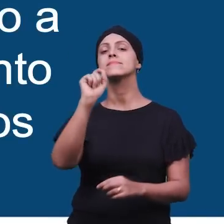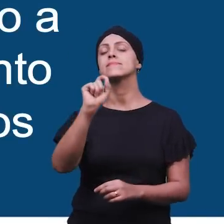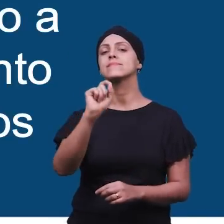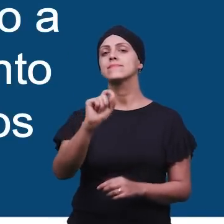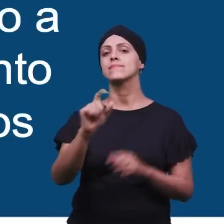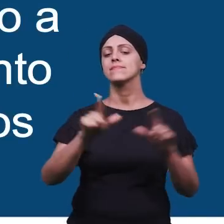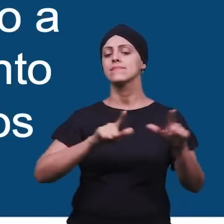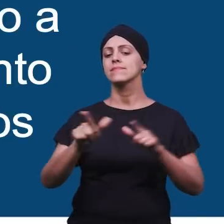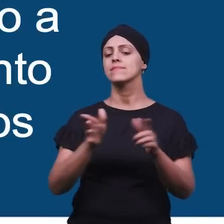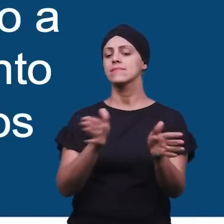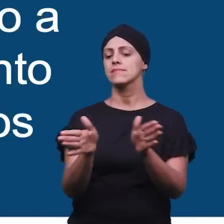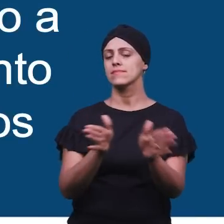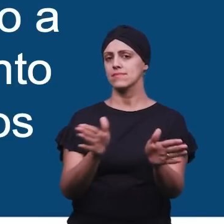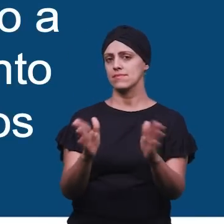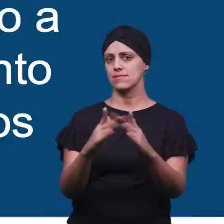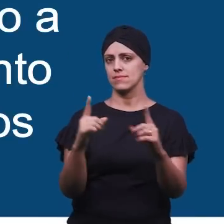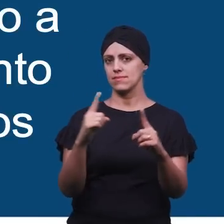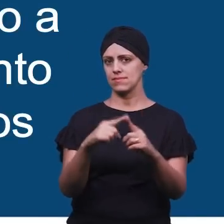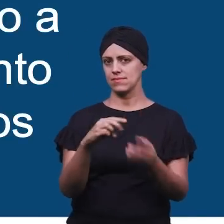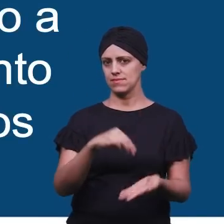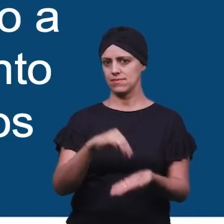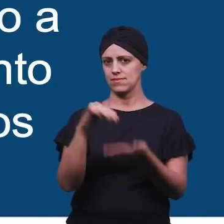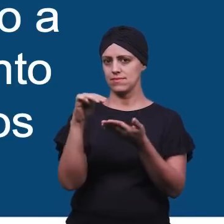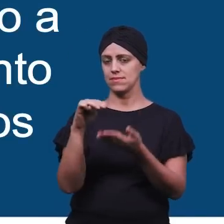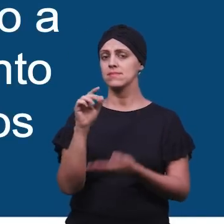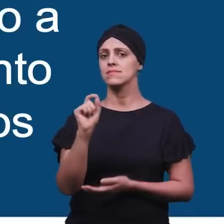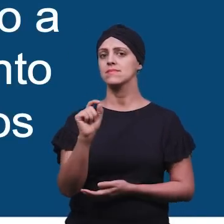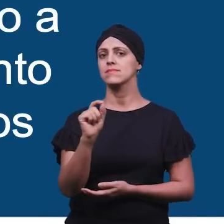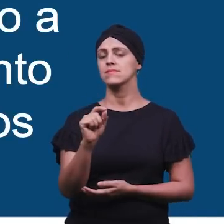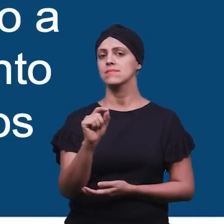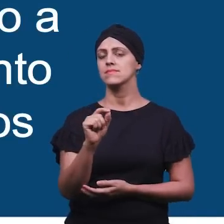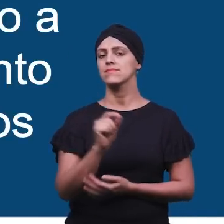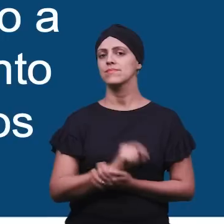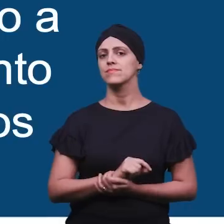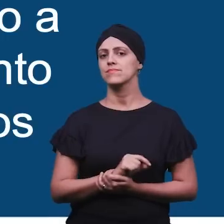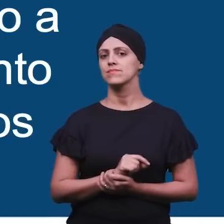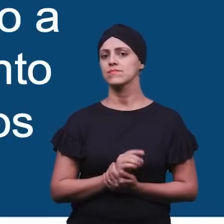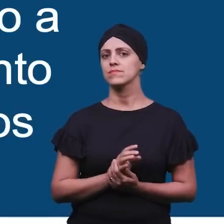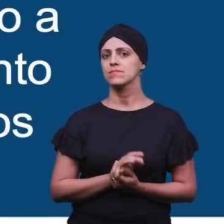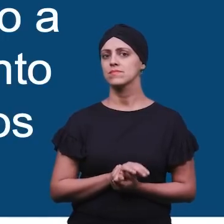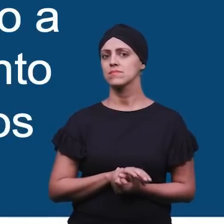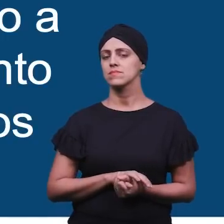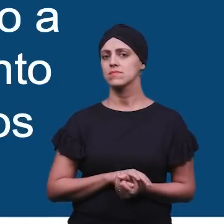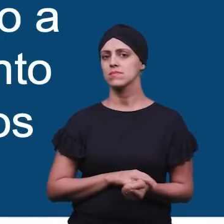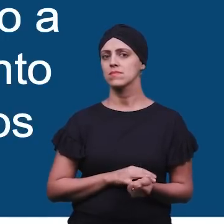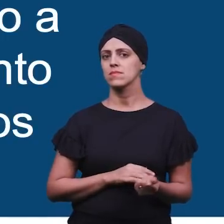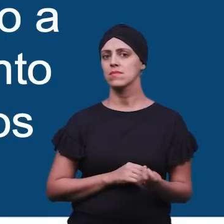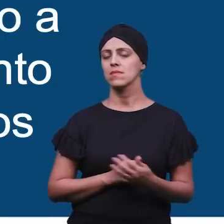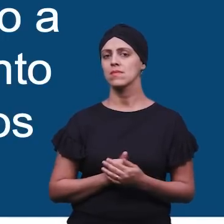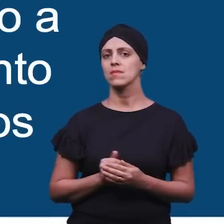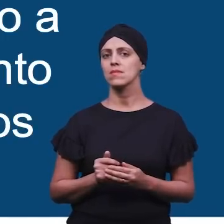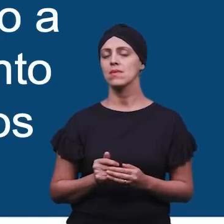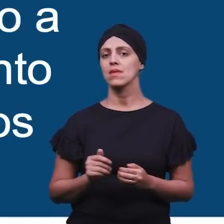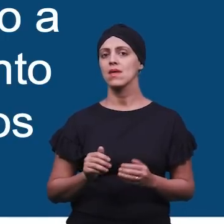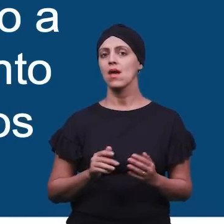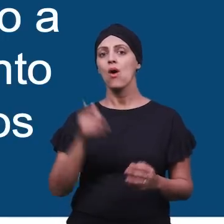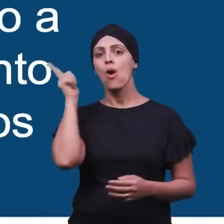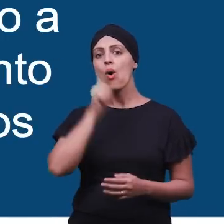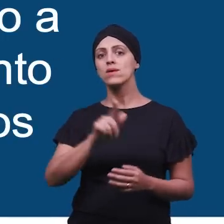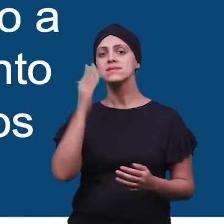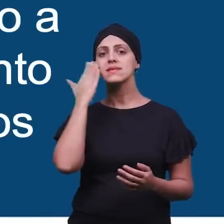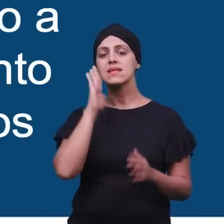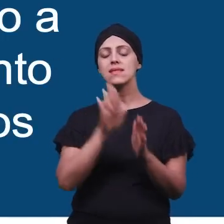trabalho de acessibilidade da Igreja Cristã Maranata é levar, dar acesso à palavra de